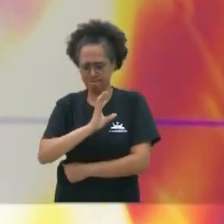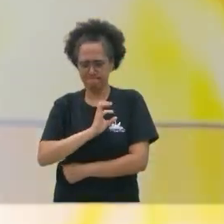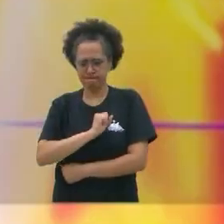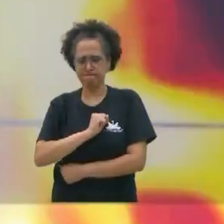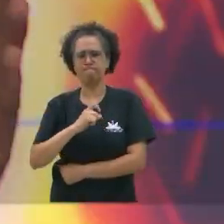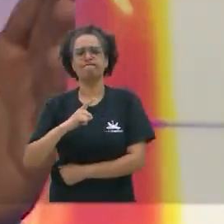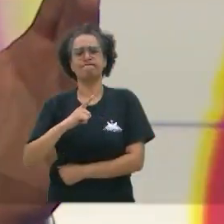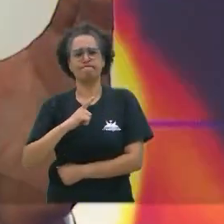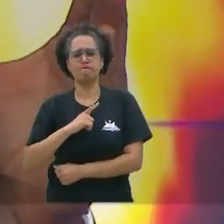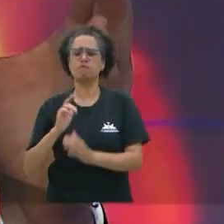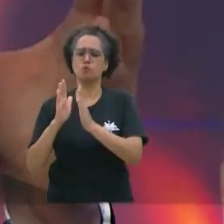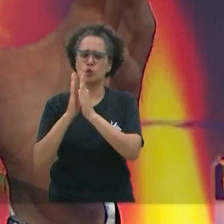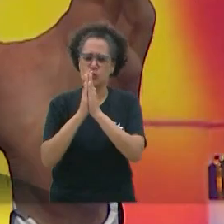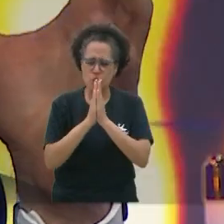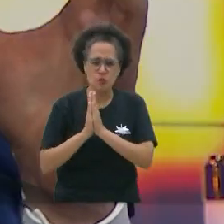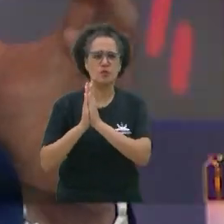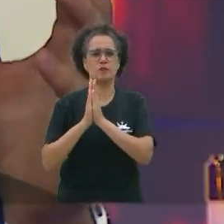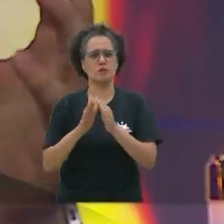irmão, esta minha irmã.